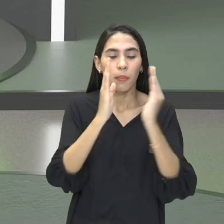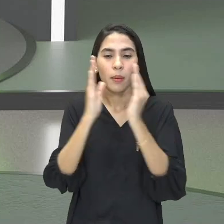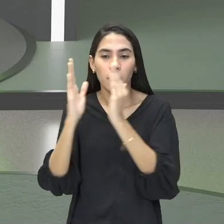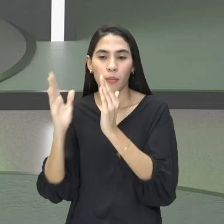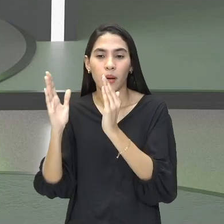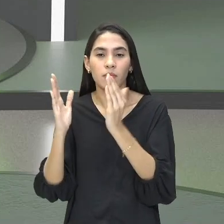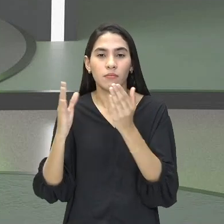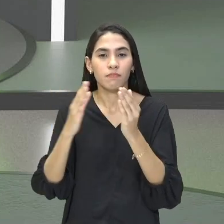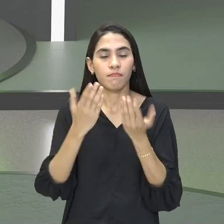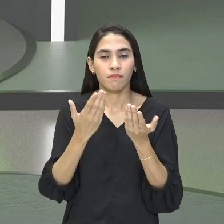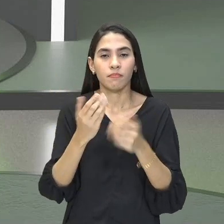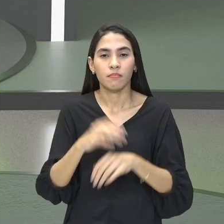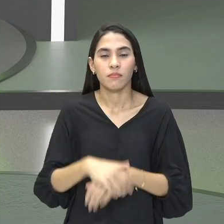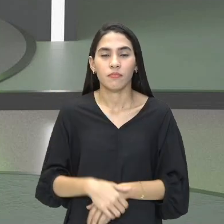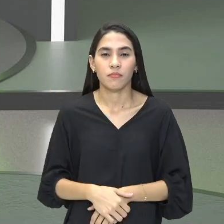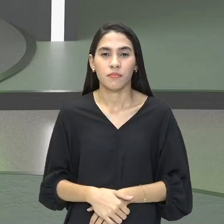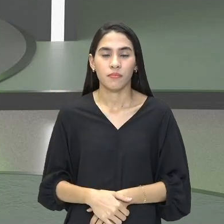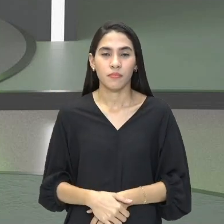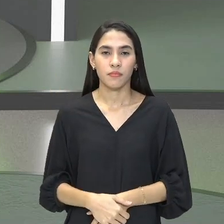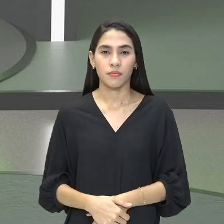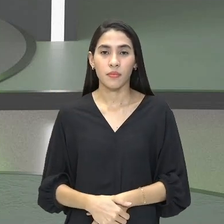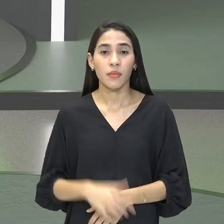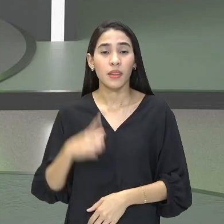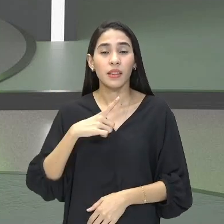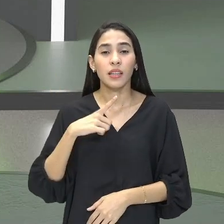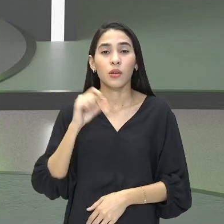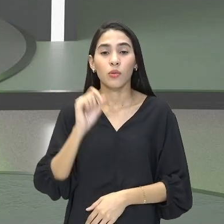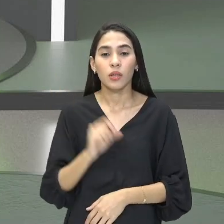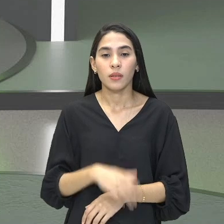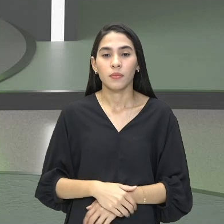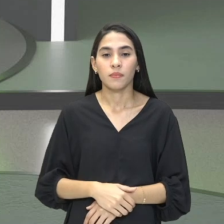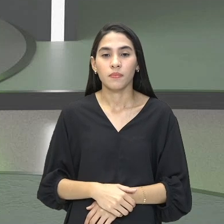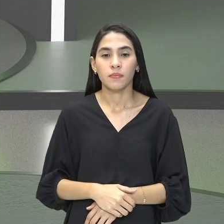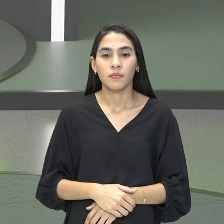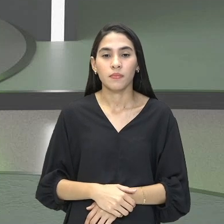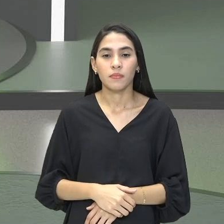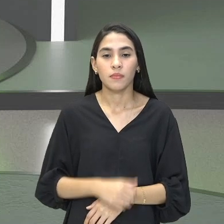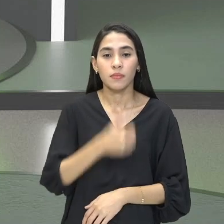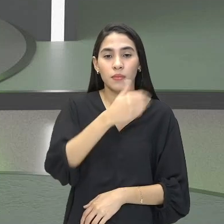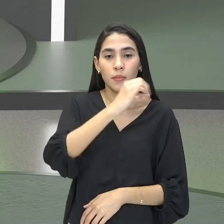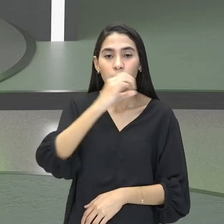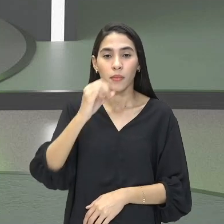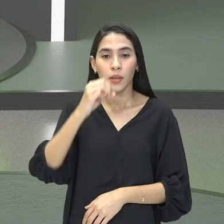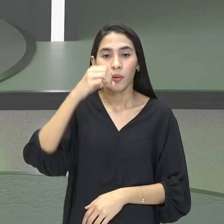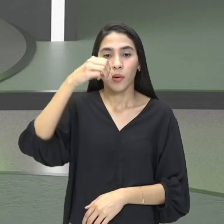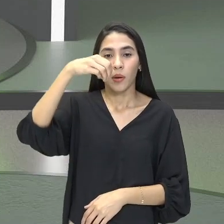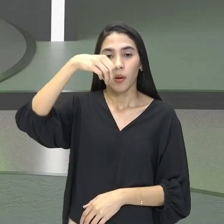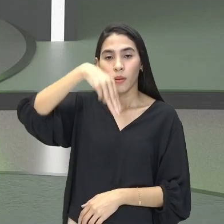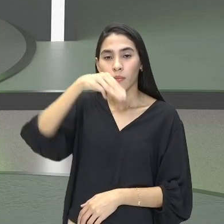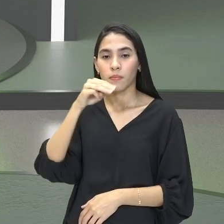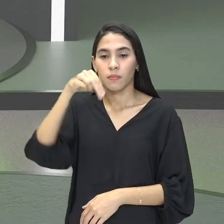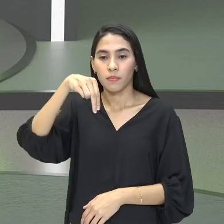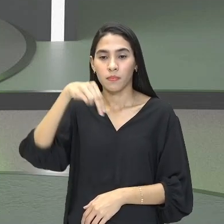mecânicos, então, e elas estão acima de quê? De 1000 nanômetros, ok? E